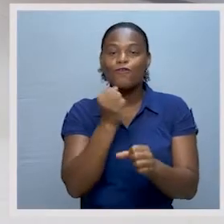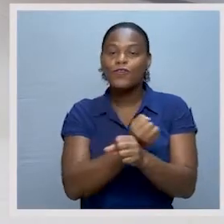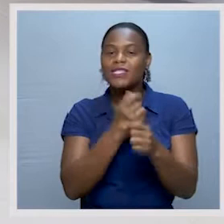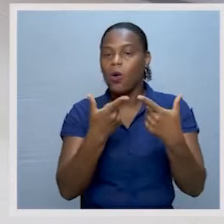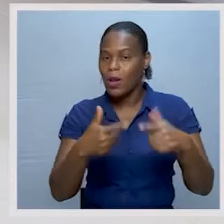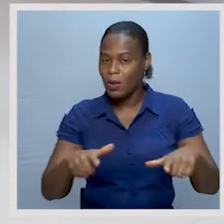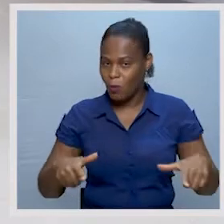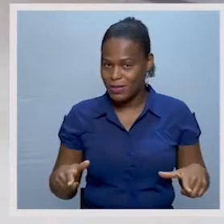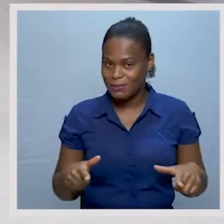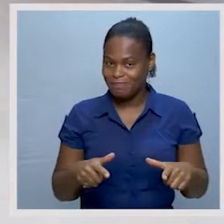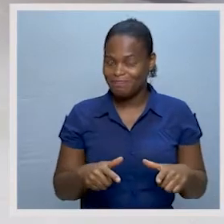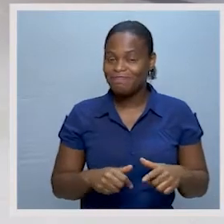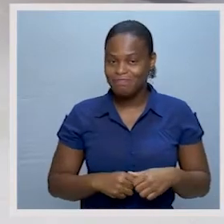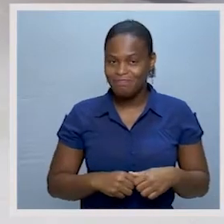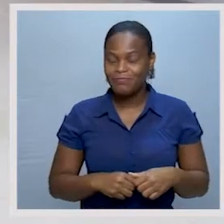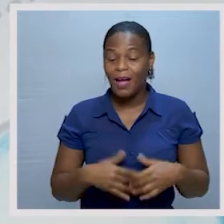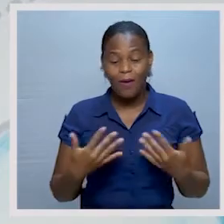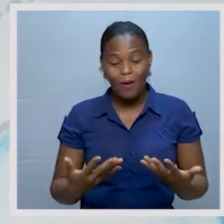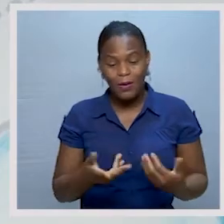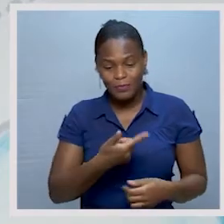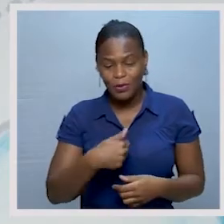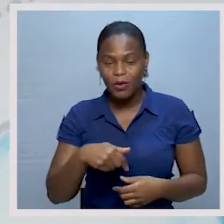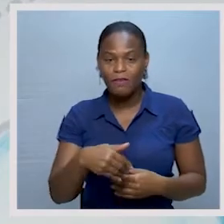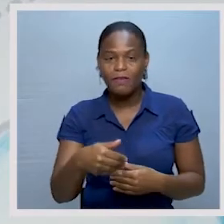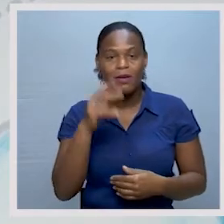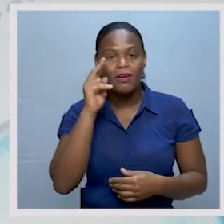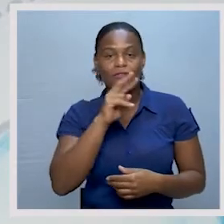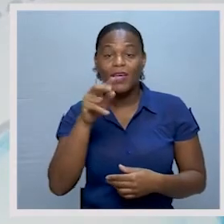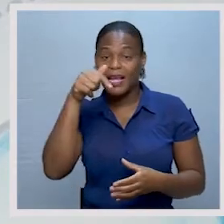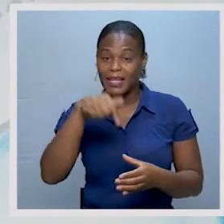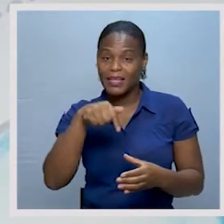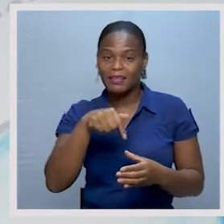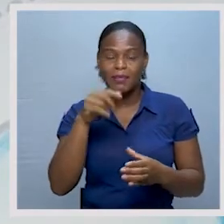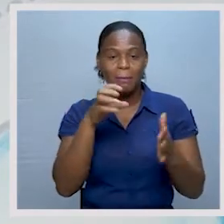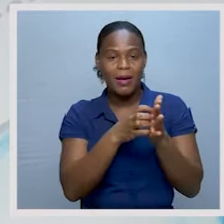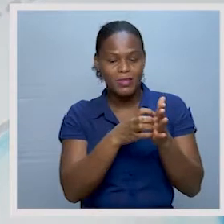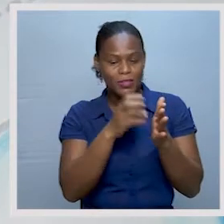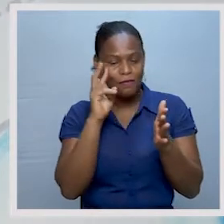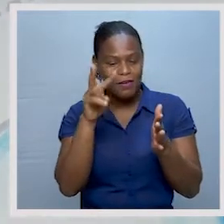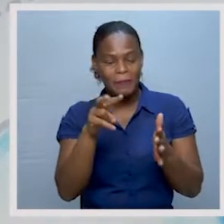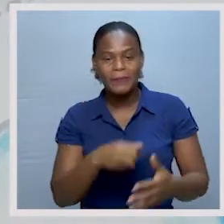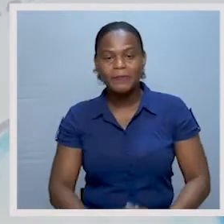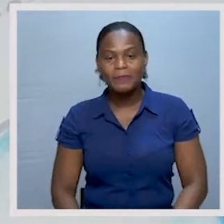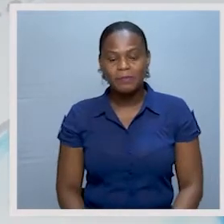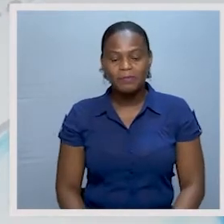as funções de linguagem. E vamos ver aqui na nossa